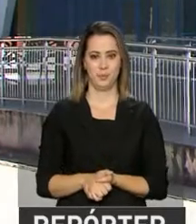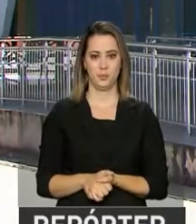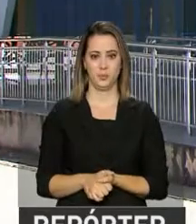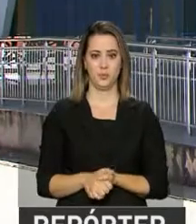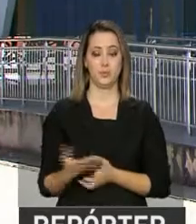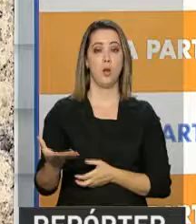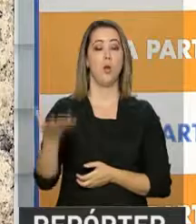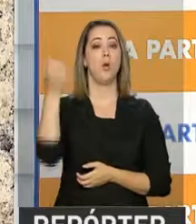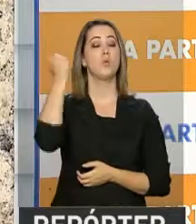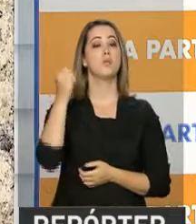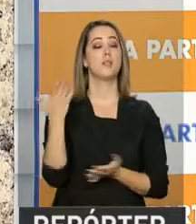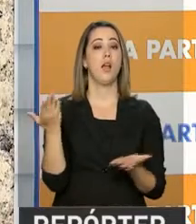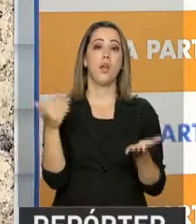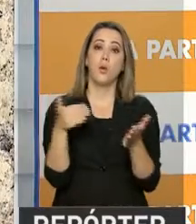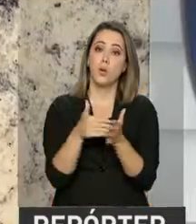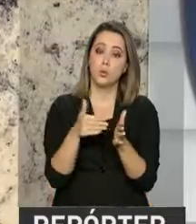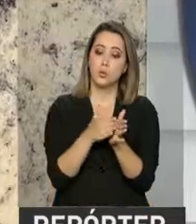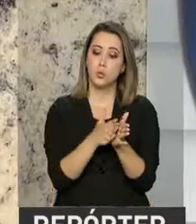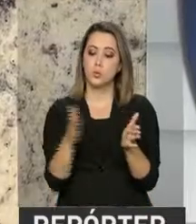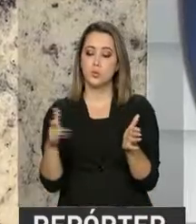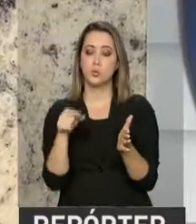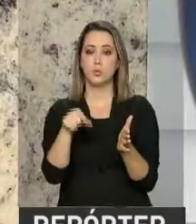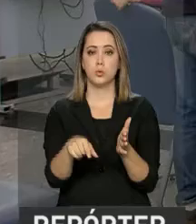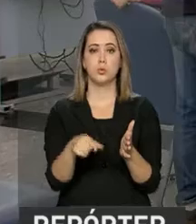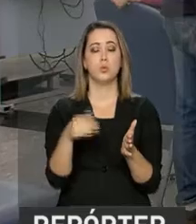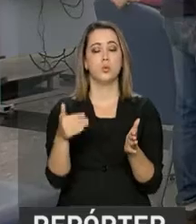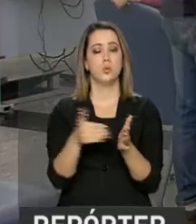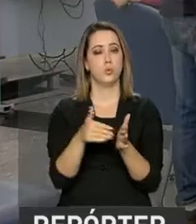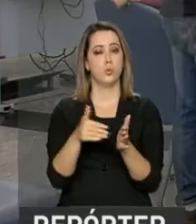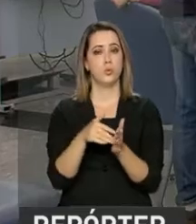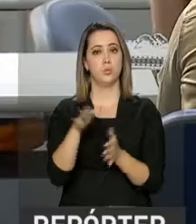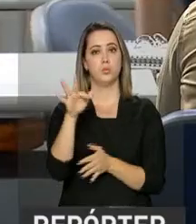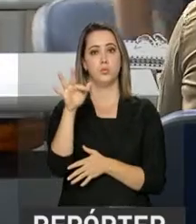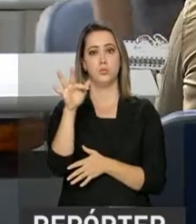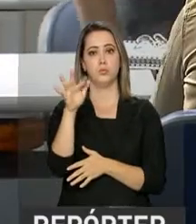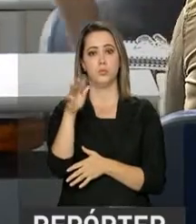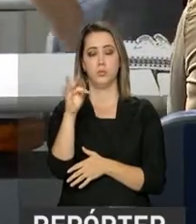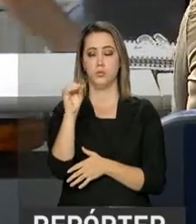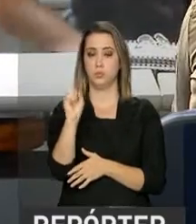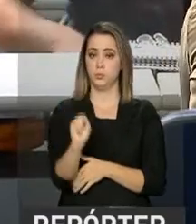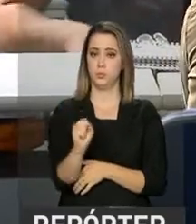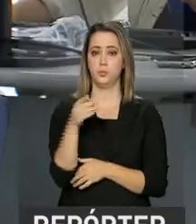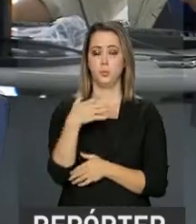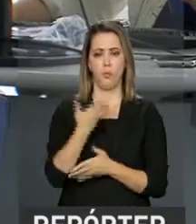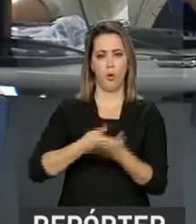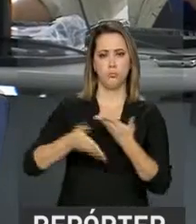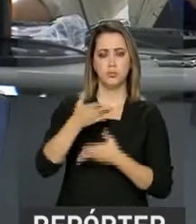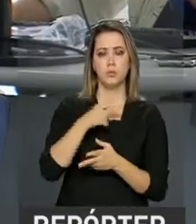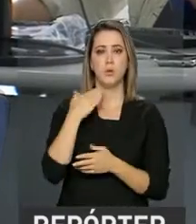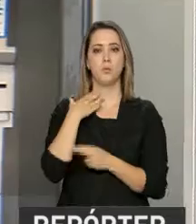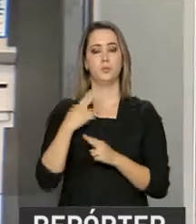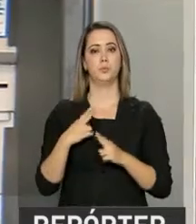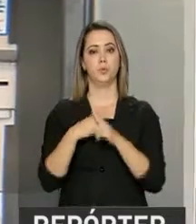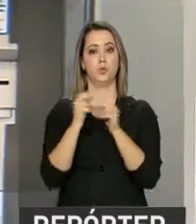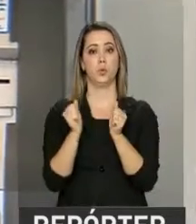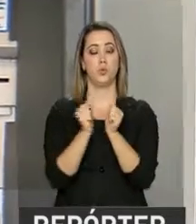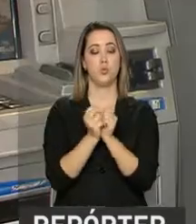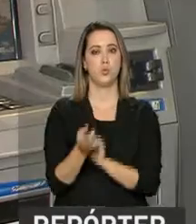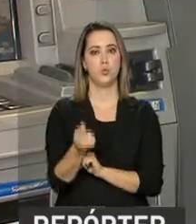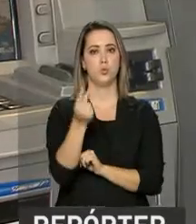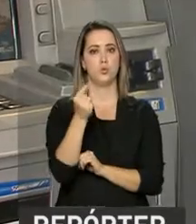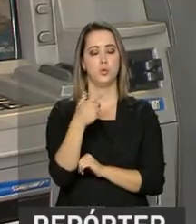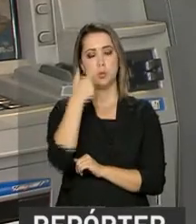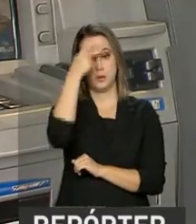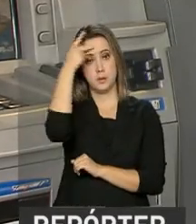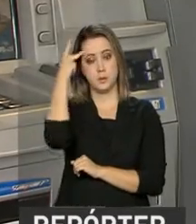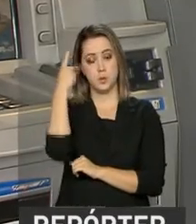O saque da última etapa das contas inativas do FGTS movimentou as agências da Caixa. E junto com o dinheiro, as pessoas saem